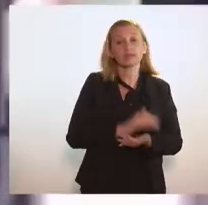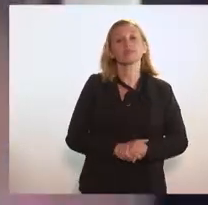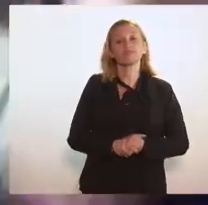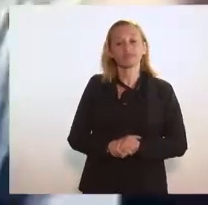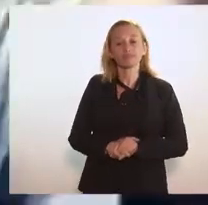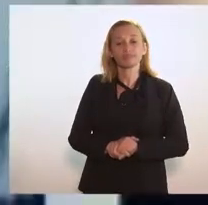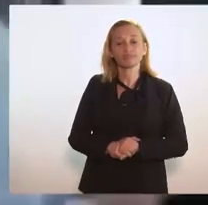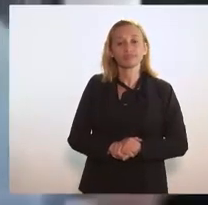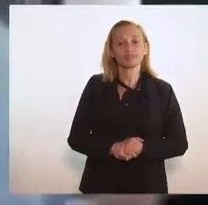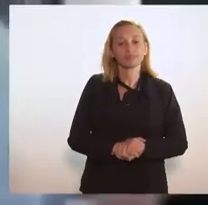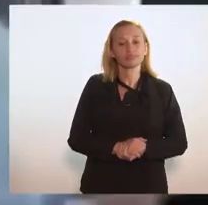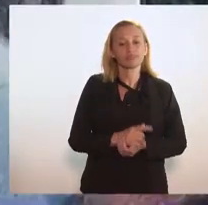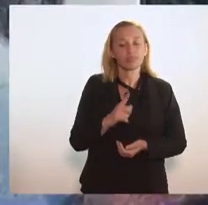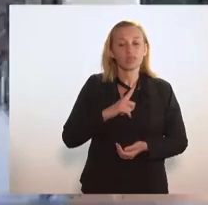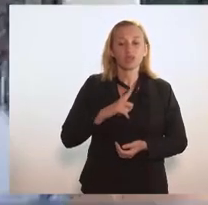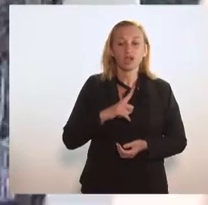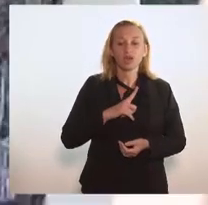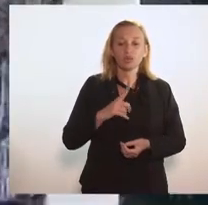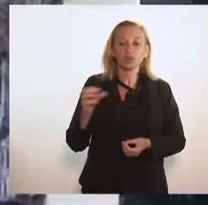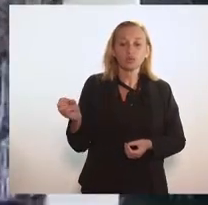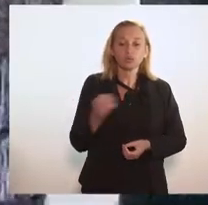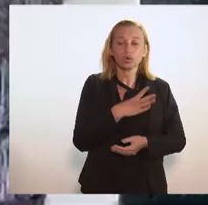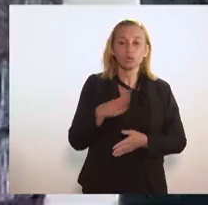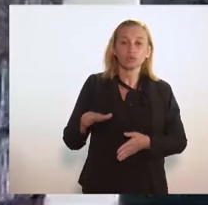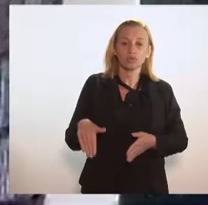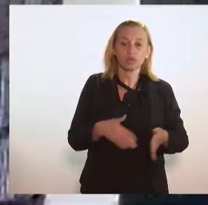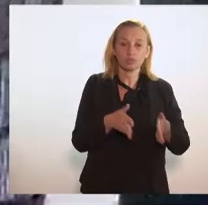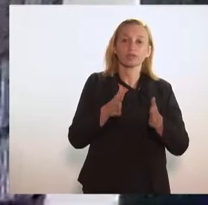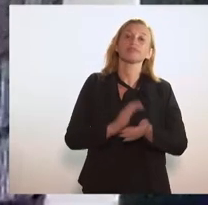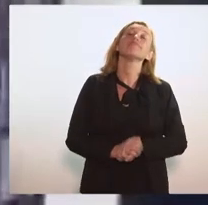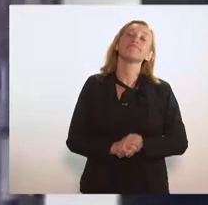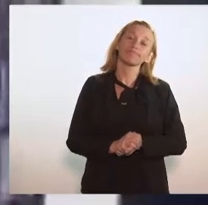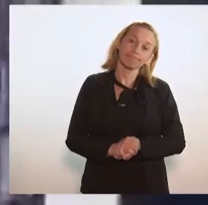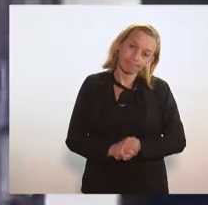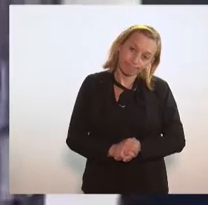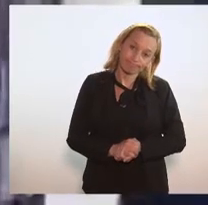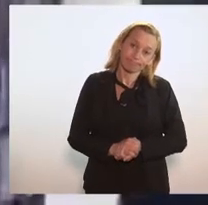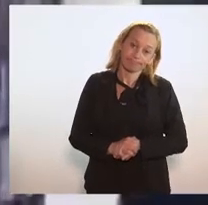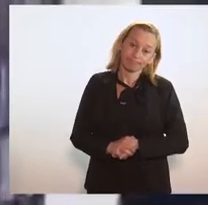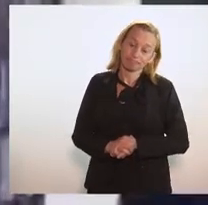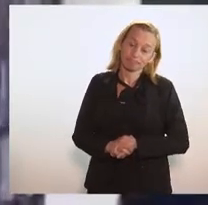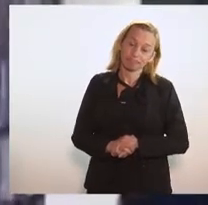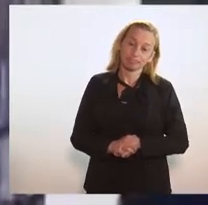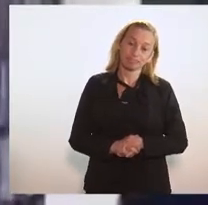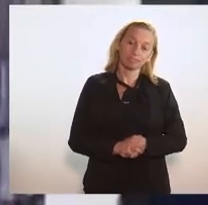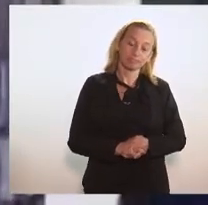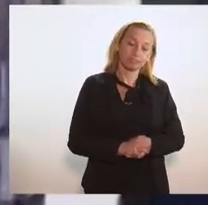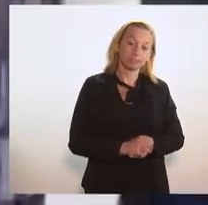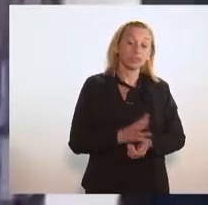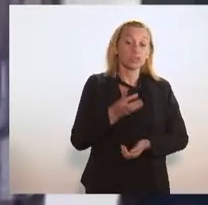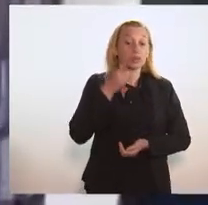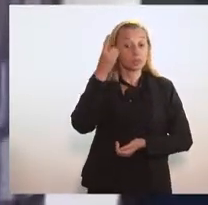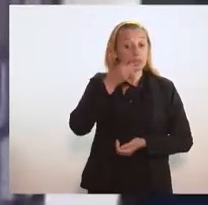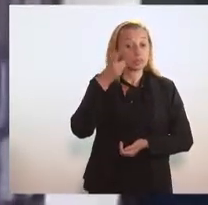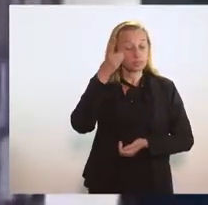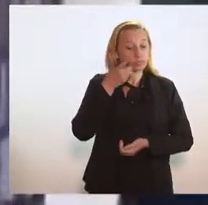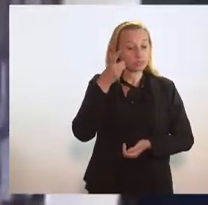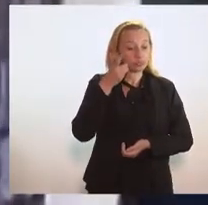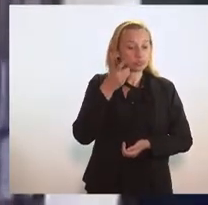a ter um outro rumo que não seja esse fazer o deputado